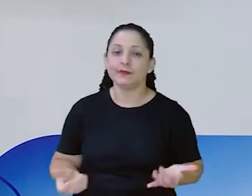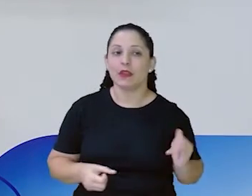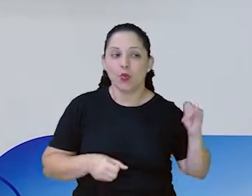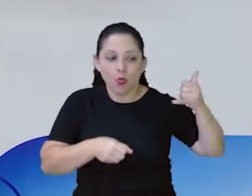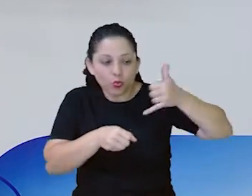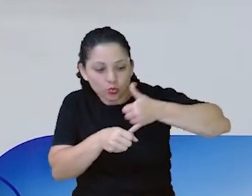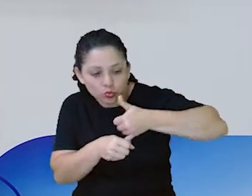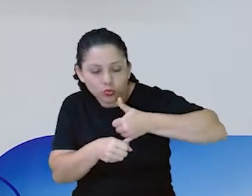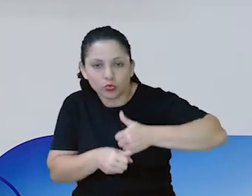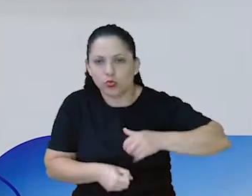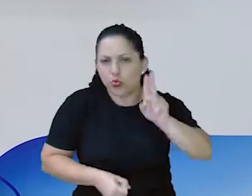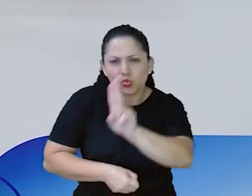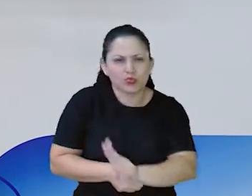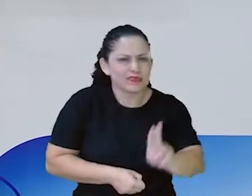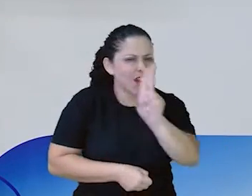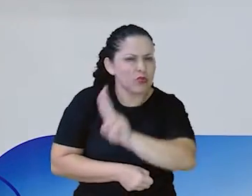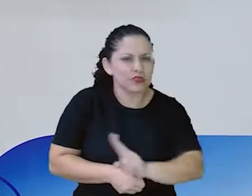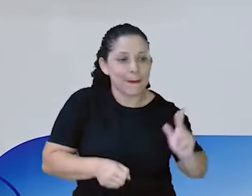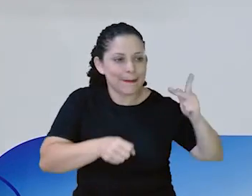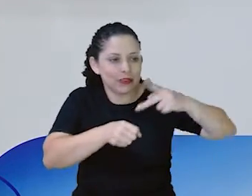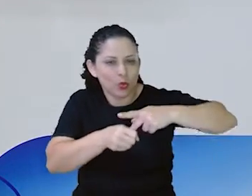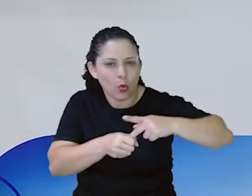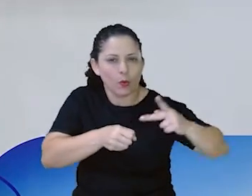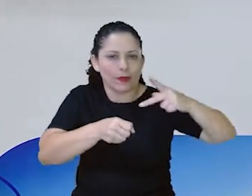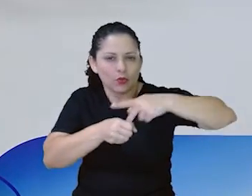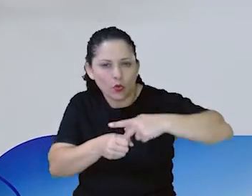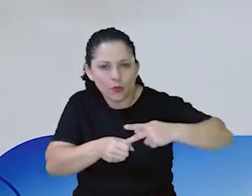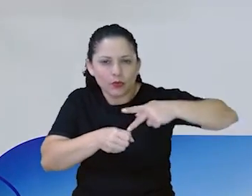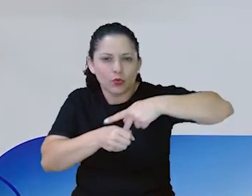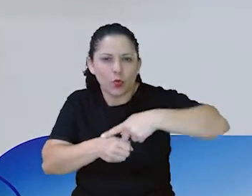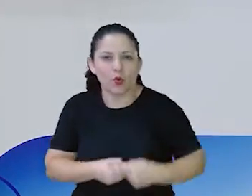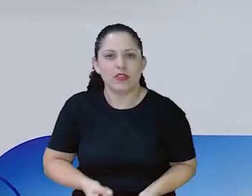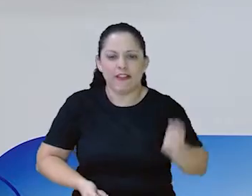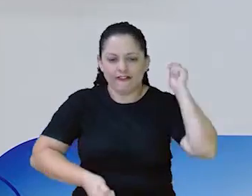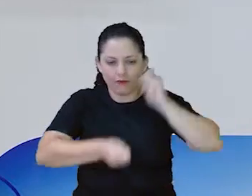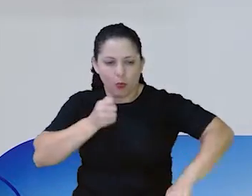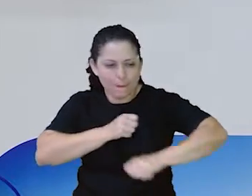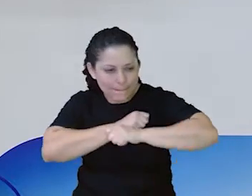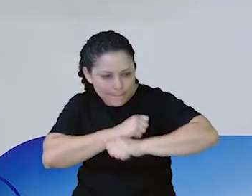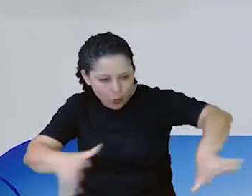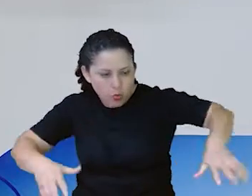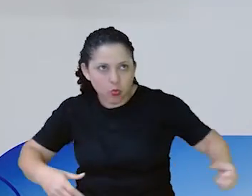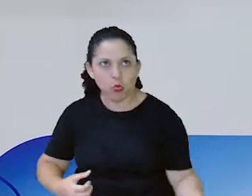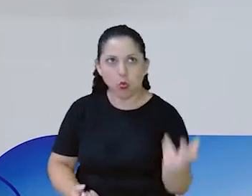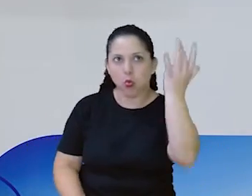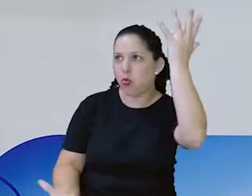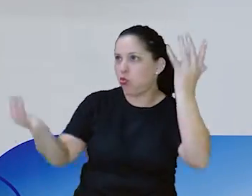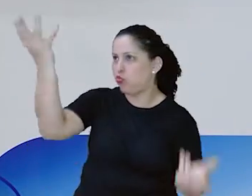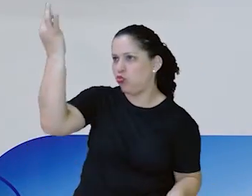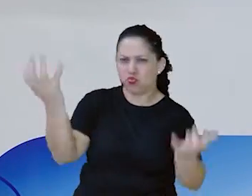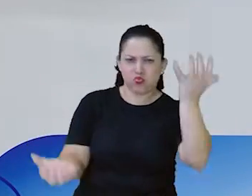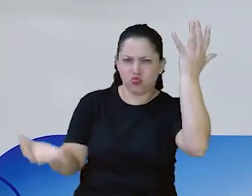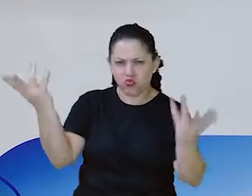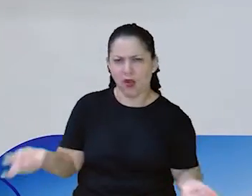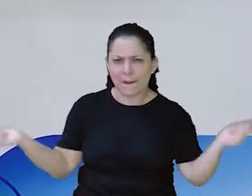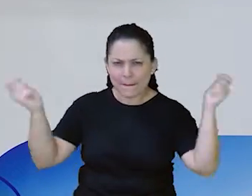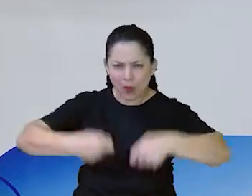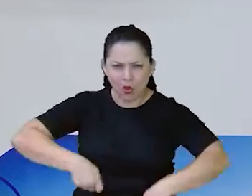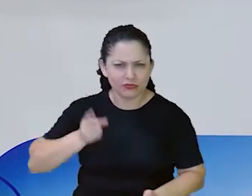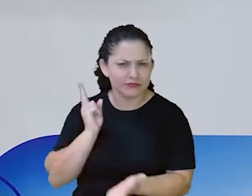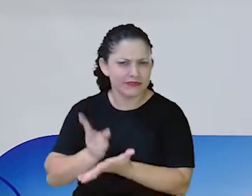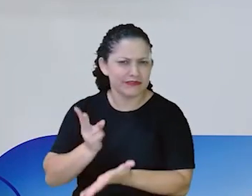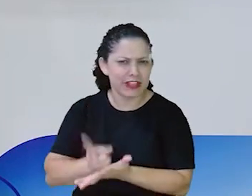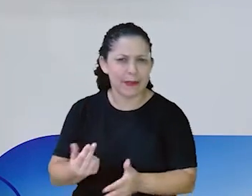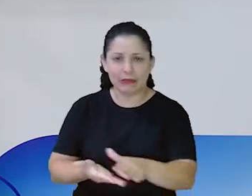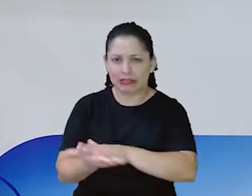pode usar todo o petróleo, pode tocar fogo em tudo, fumaça, tudo que é lado? Isso pode acontecer o tempo inteiro e não